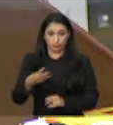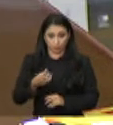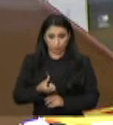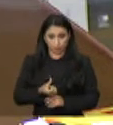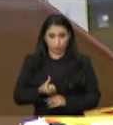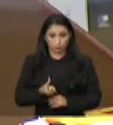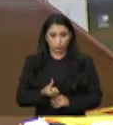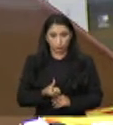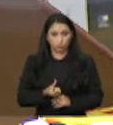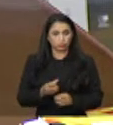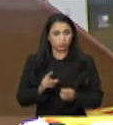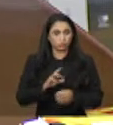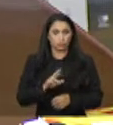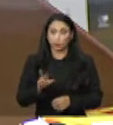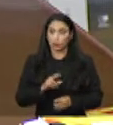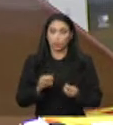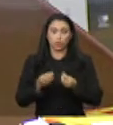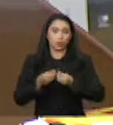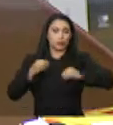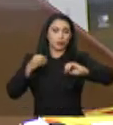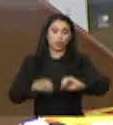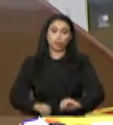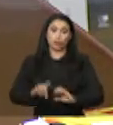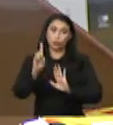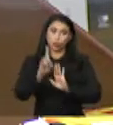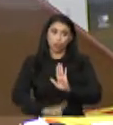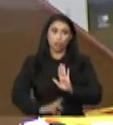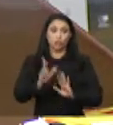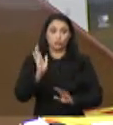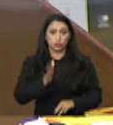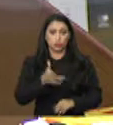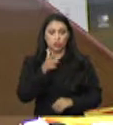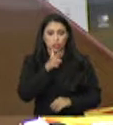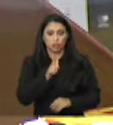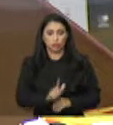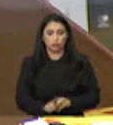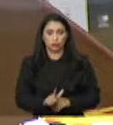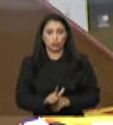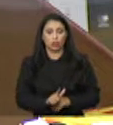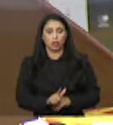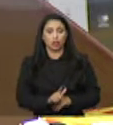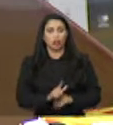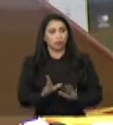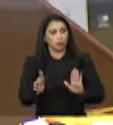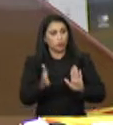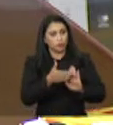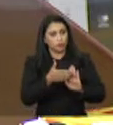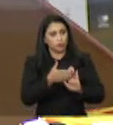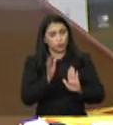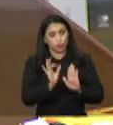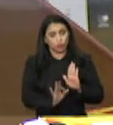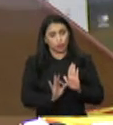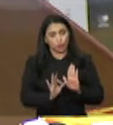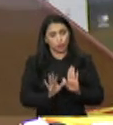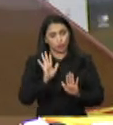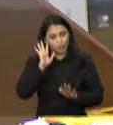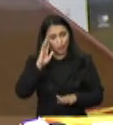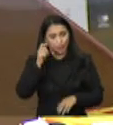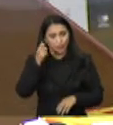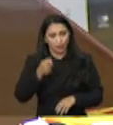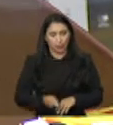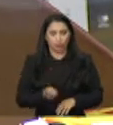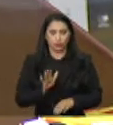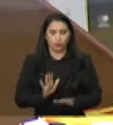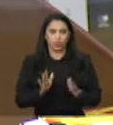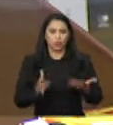a lei não prejudicará o direito adquirido o ato jurídico perfeito EA coisa julgada e no campo da improbidade não